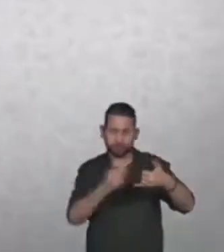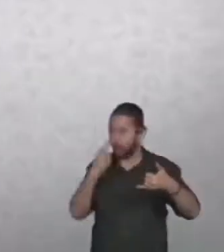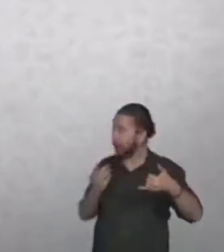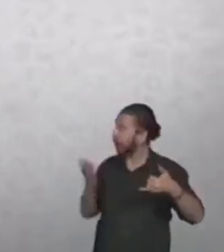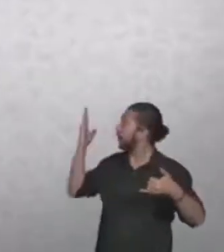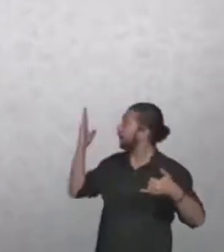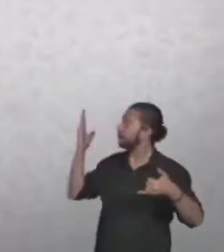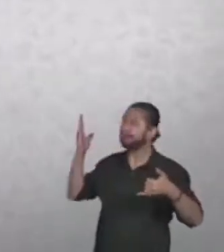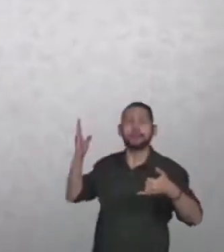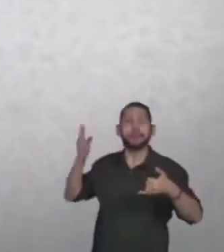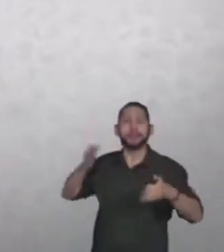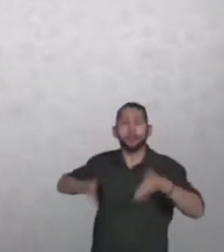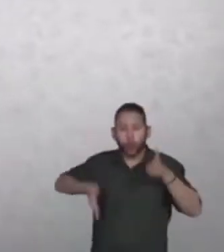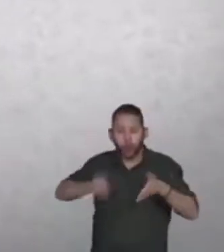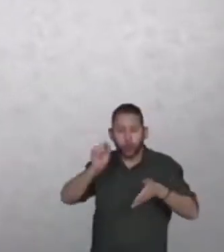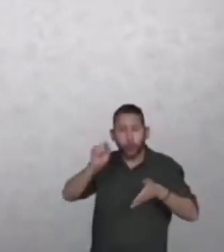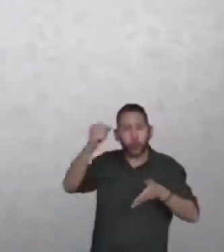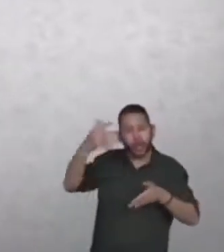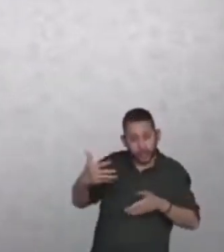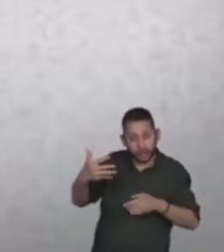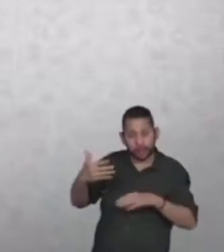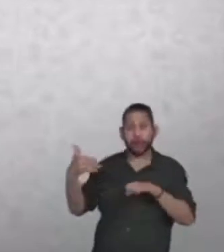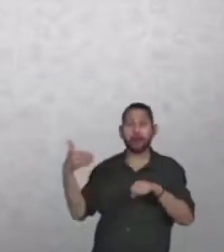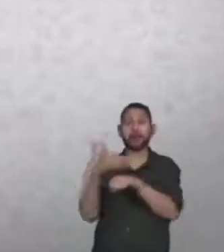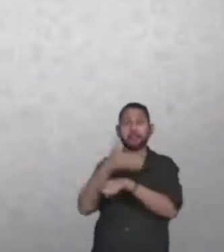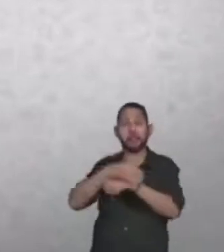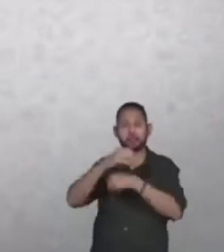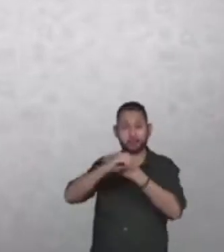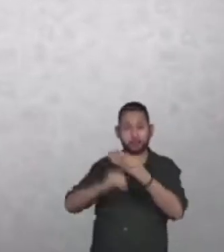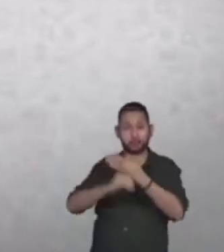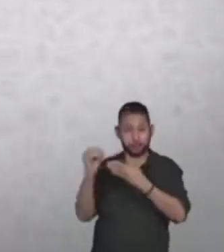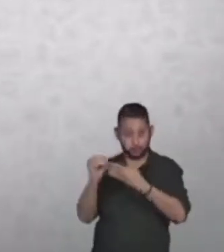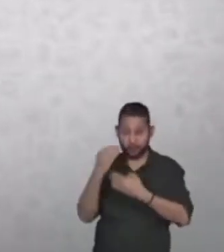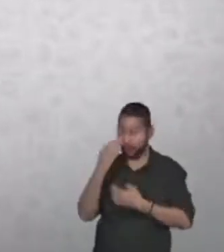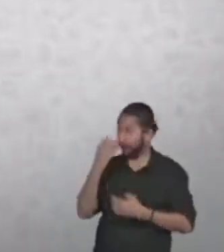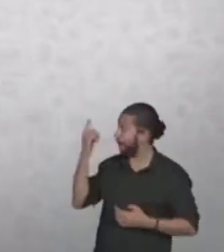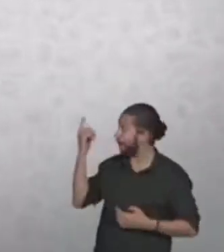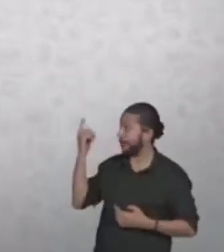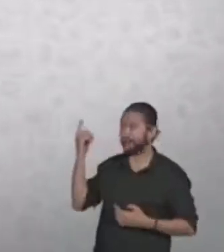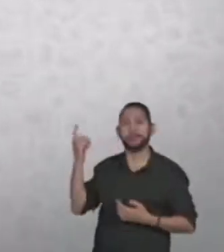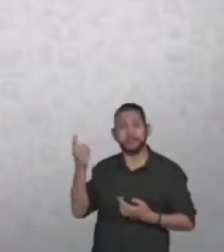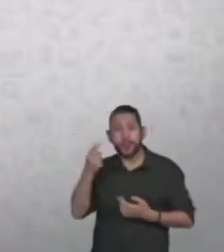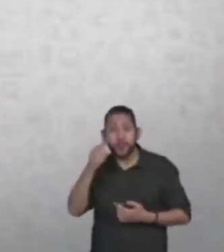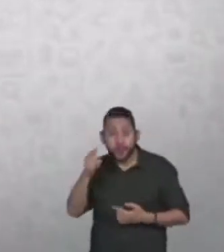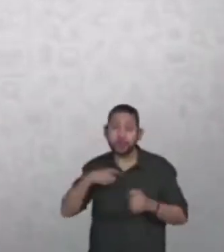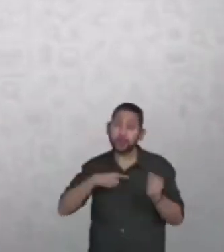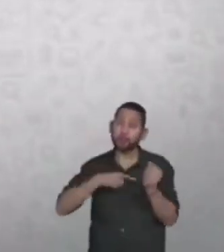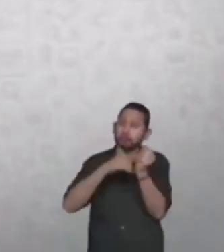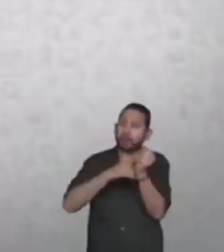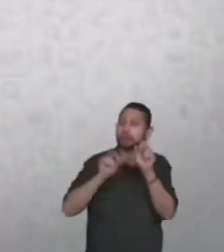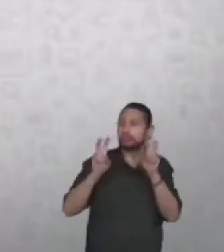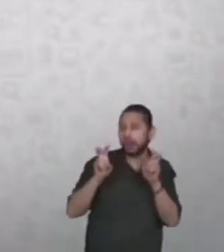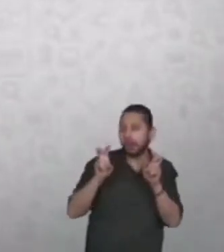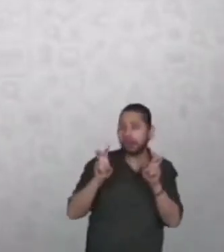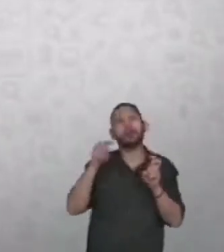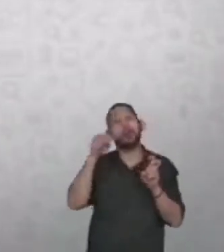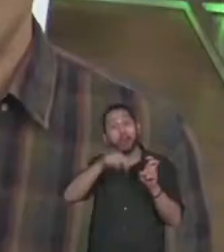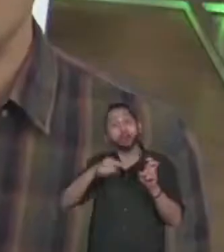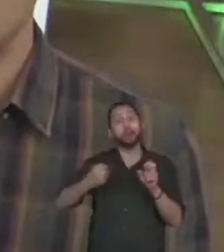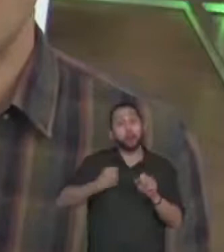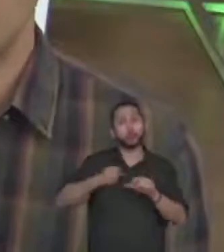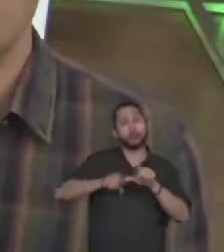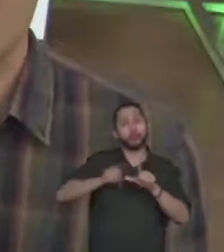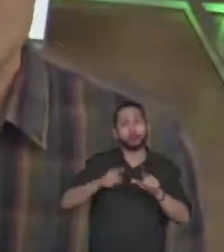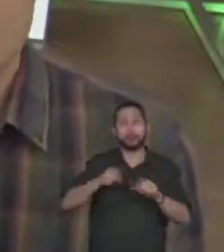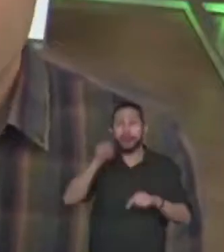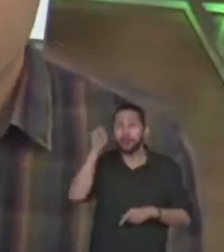bonequinho que tem aí no canto? Clica nele. Agora clique em Acesso Central de Mídias SP Web. Veja que vai aparecer um código com números e letras.